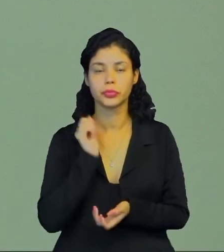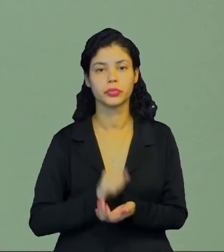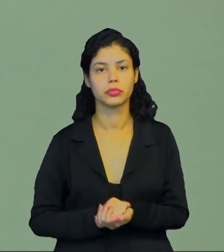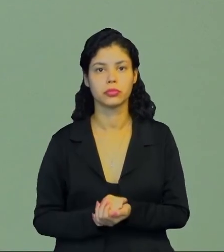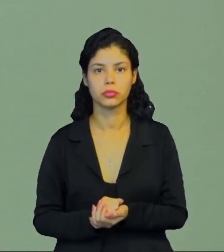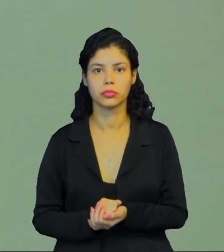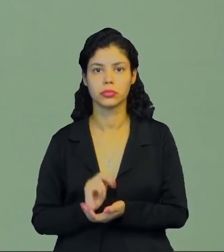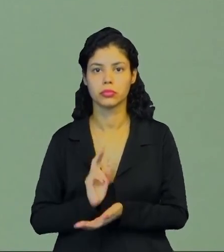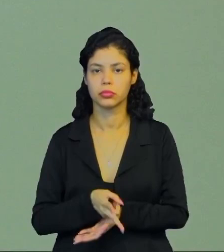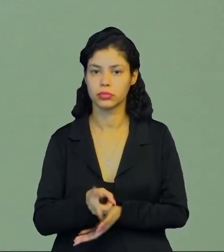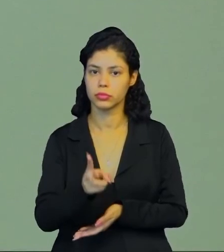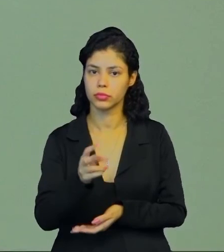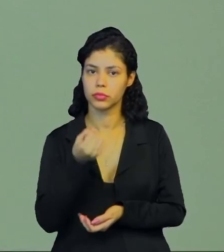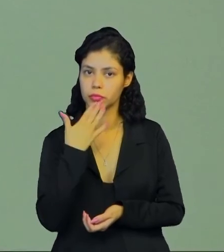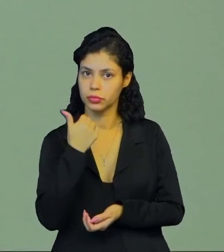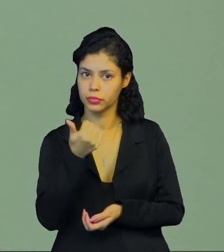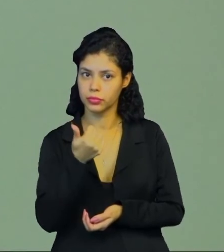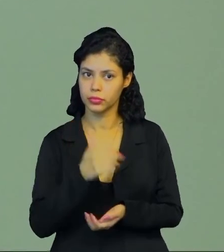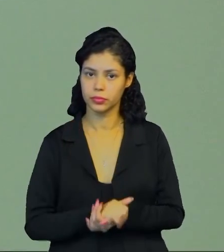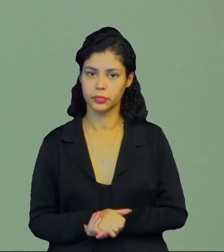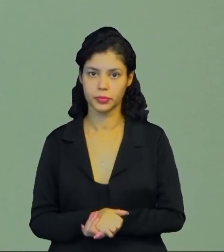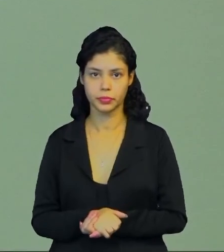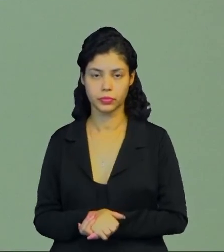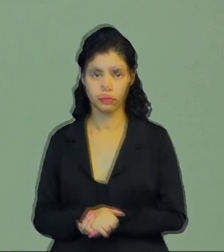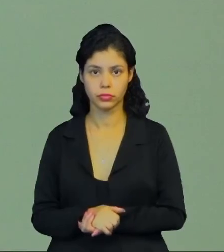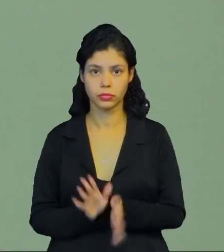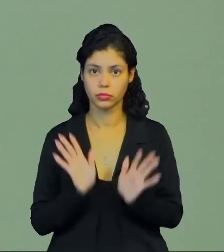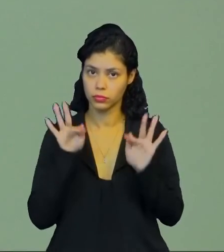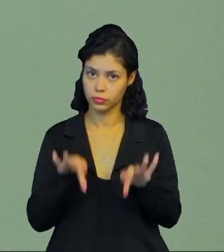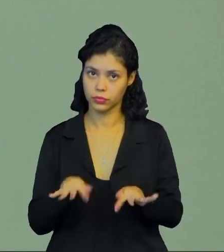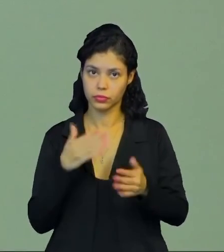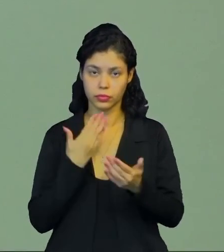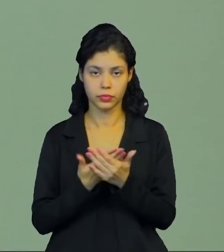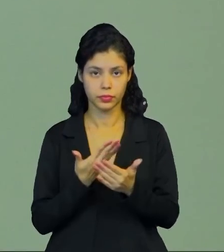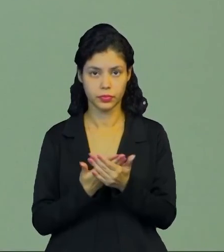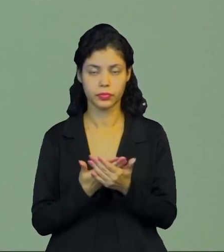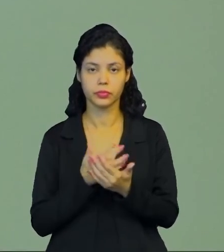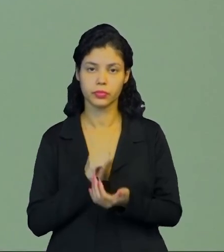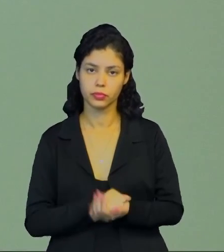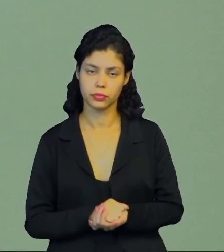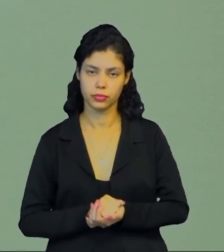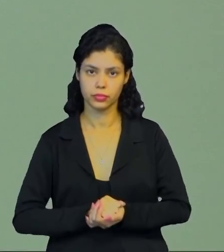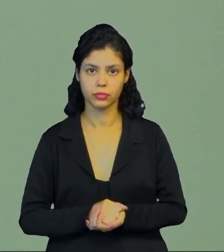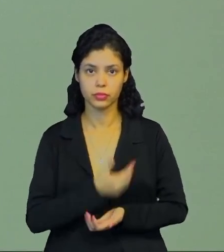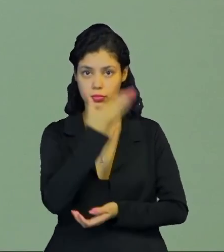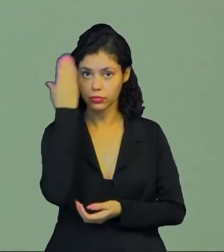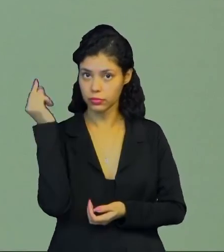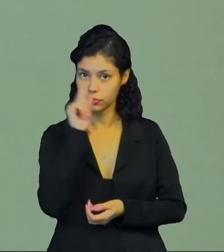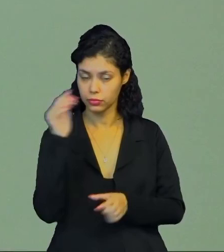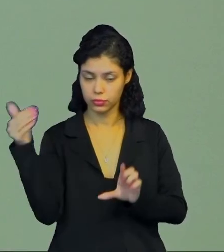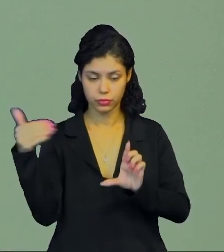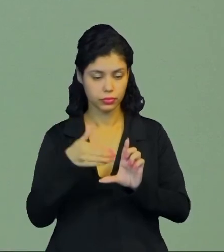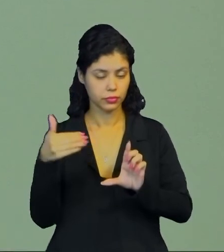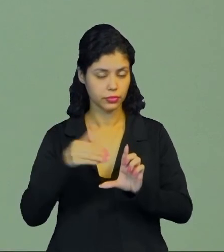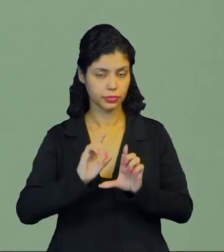e rotineira. Tranquilo? Bom, chegamos ao fim de mais uma aula. Não esqueça de